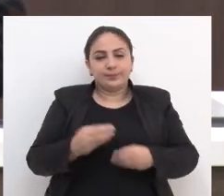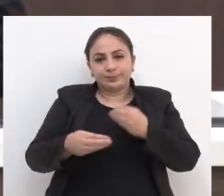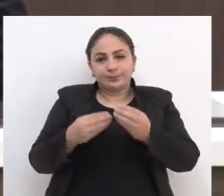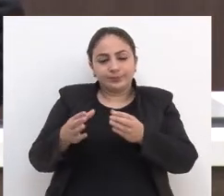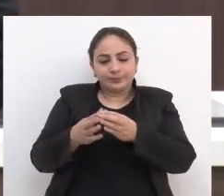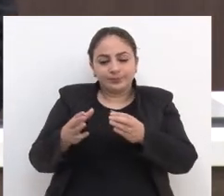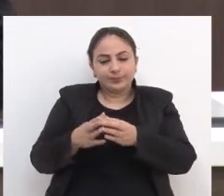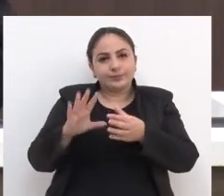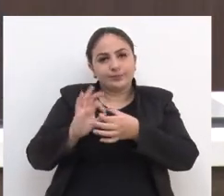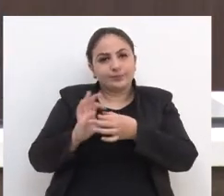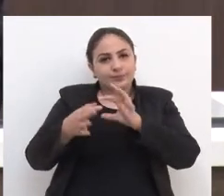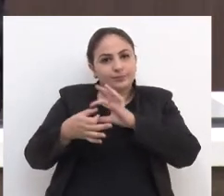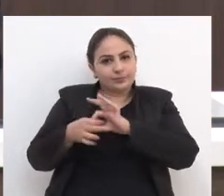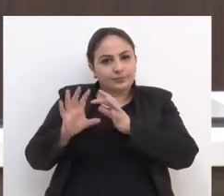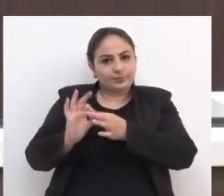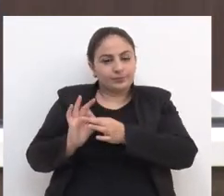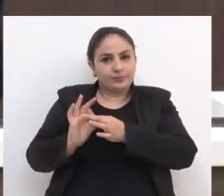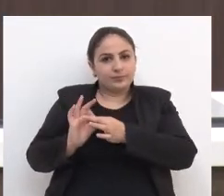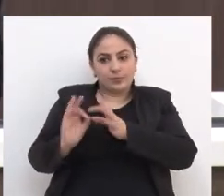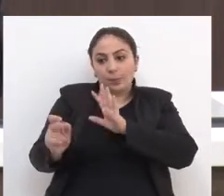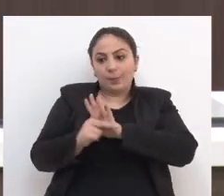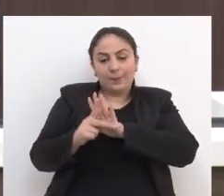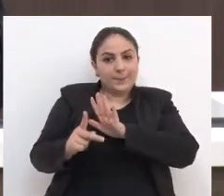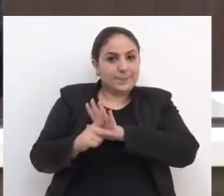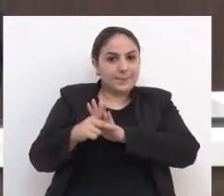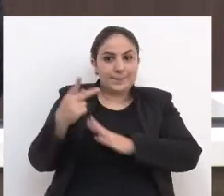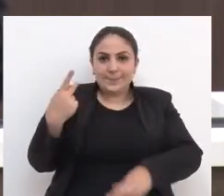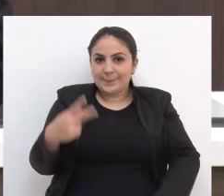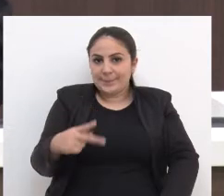de contextos, inclusive até do próprio